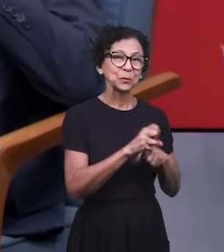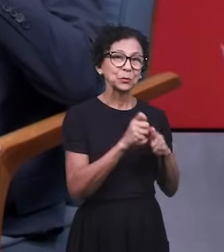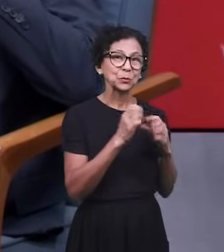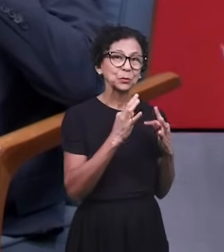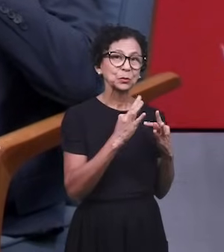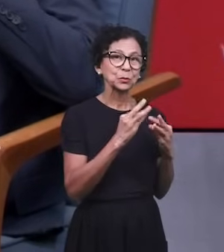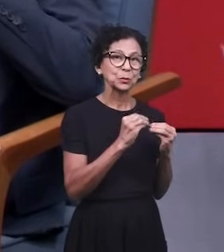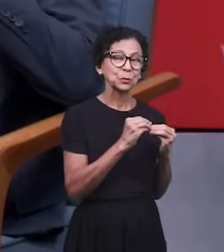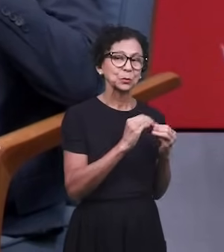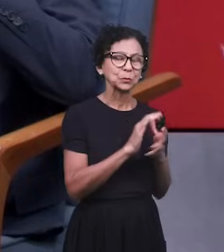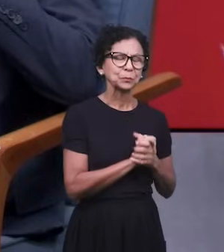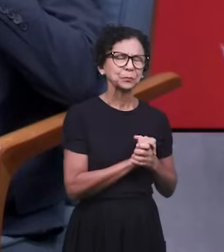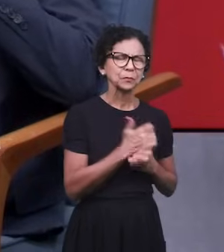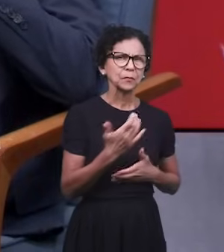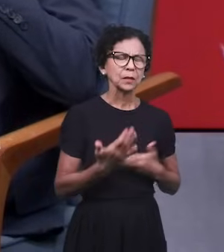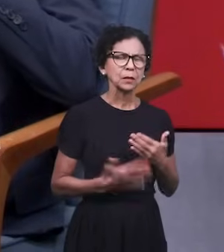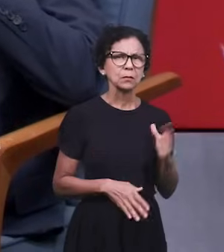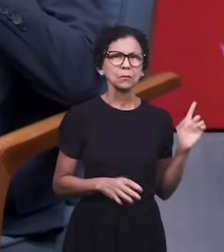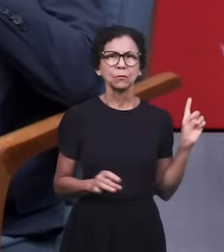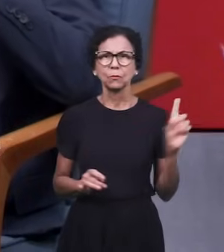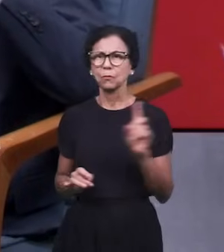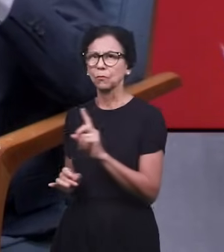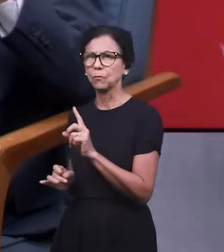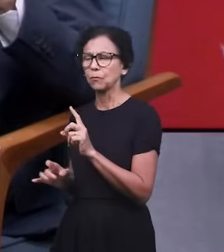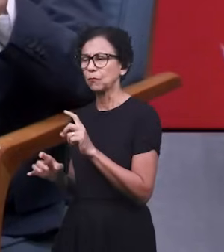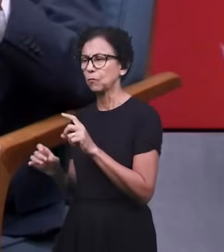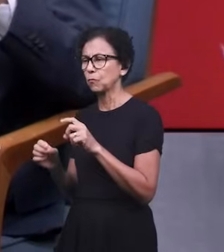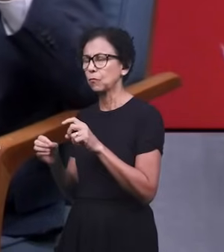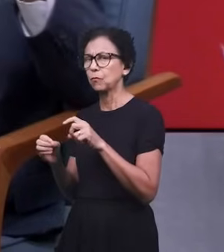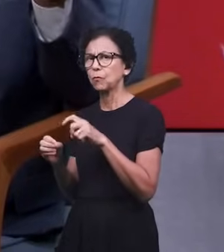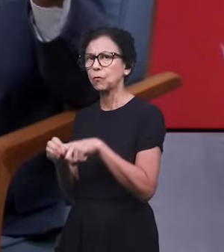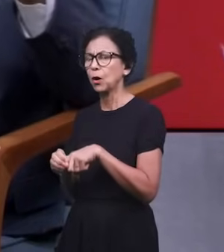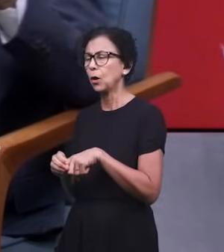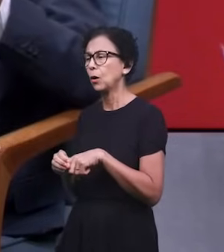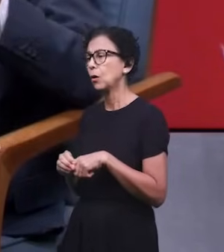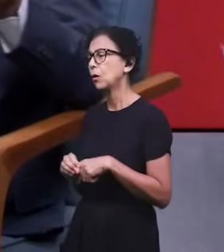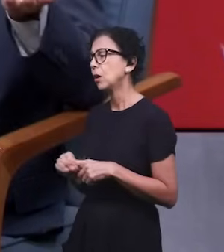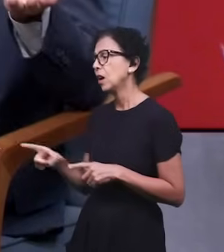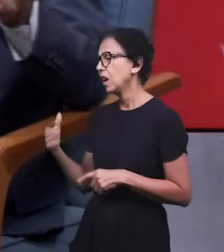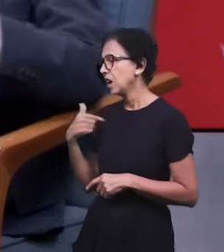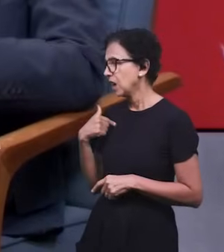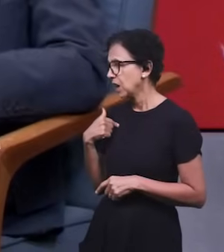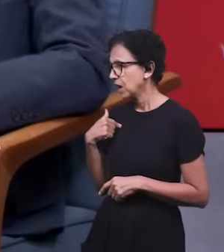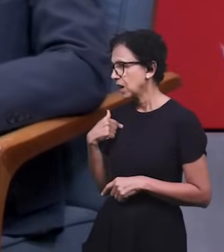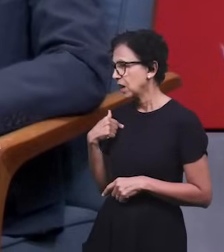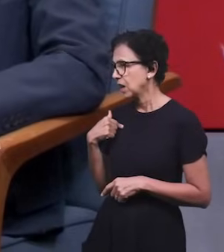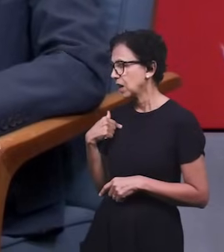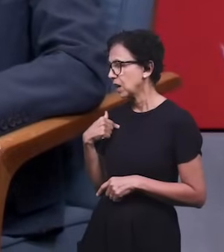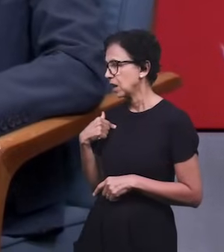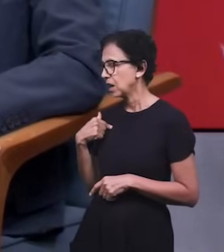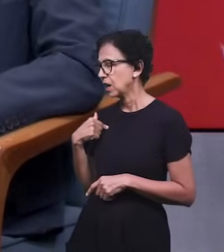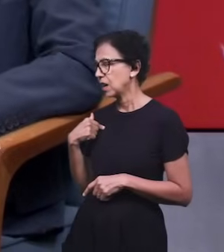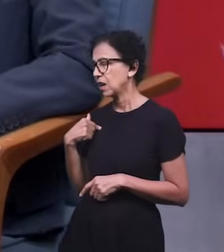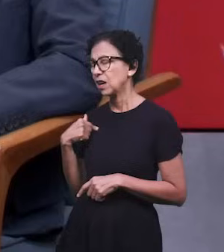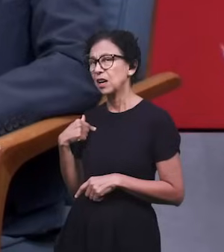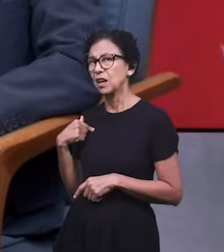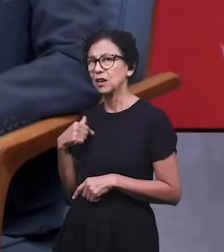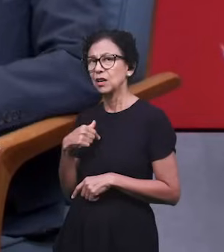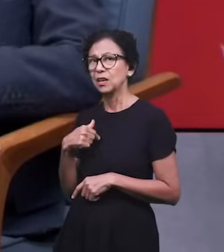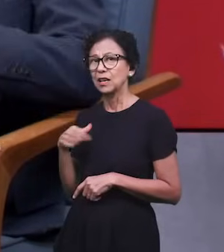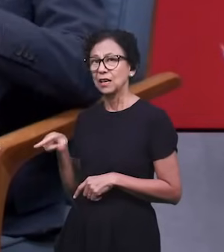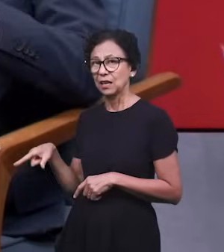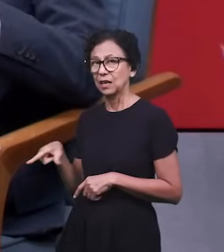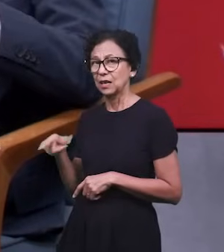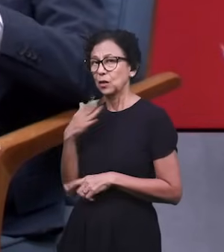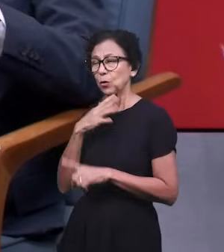Eliseu perguntou: onde você foi? Ele disse: o teu servo não foi em nenhum lugar nem outro, quer dizer, mentiu ainda por cima. E